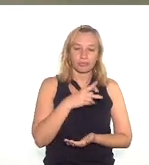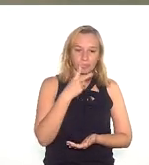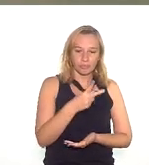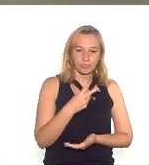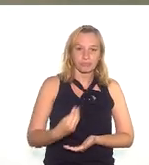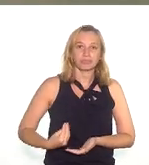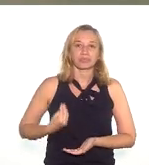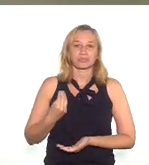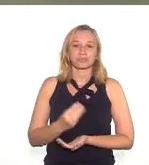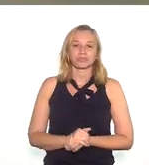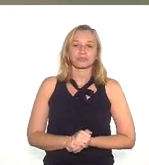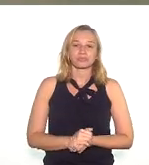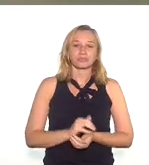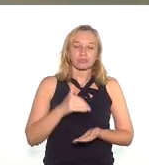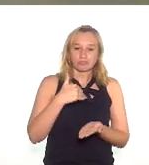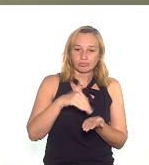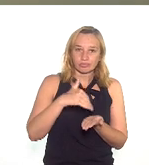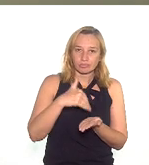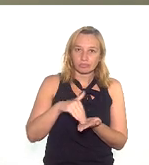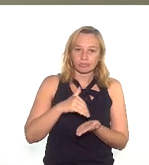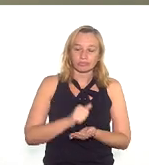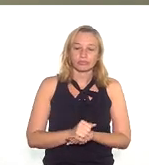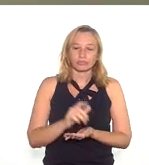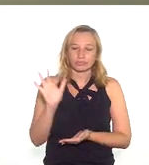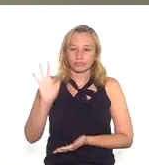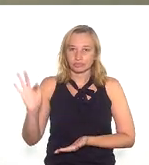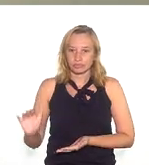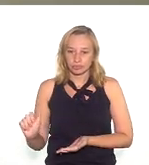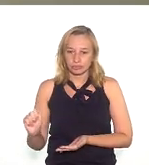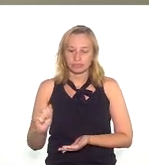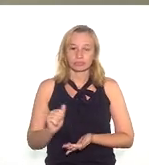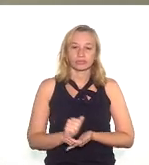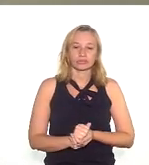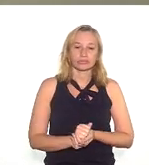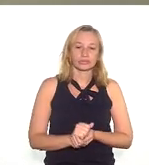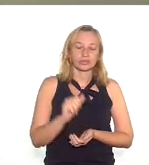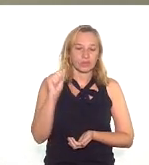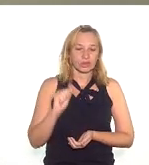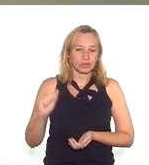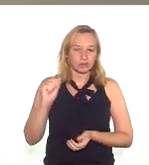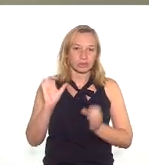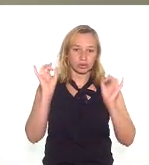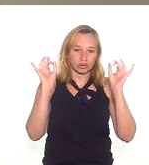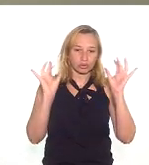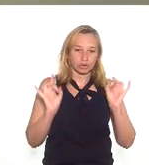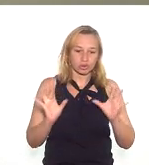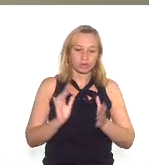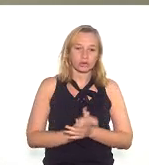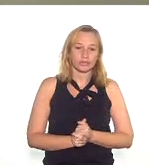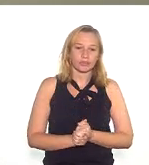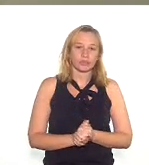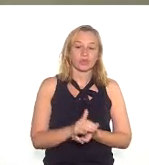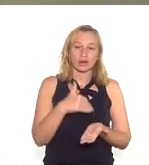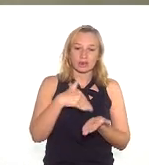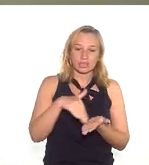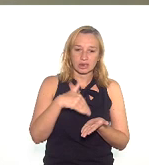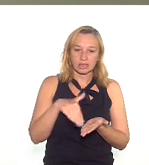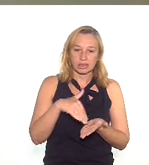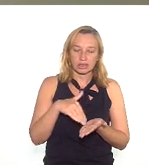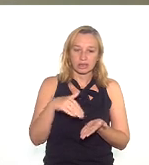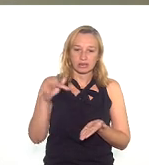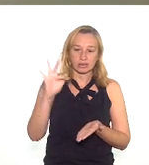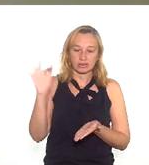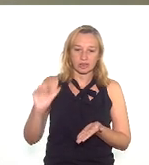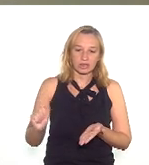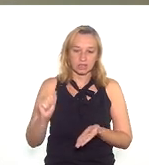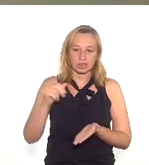presença pela Secretaria de Fazenda, do assessor especial do governo, do secretário de Fazenda,